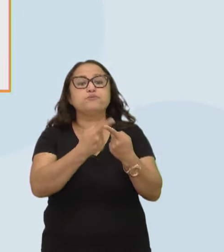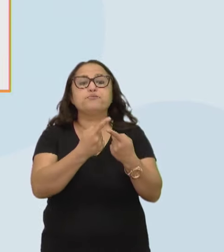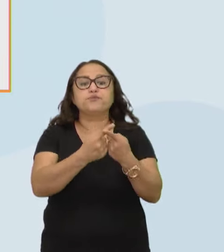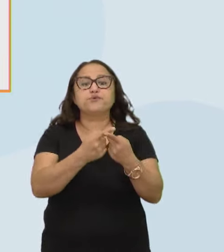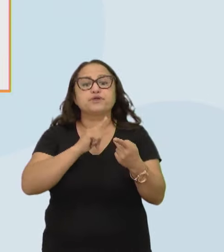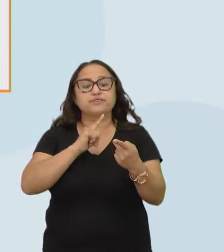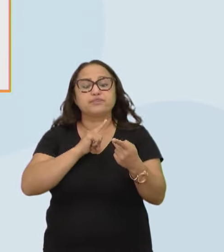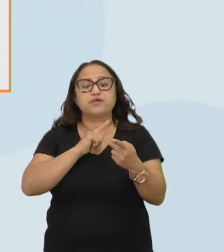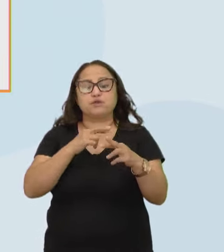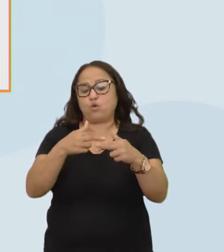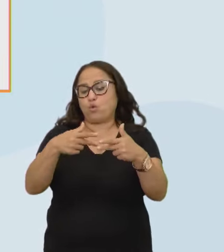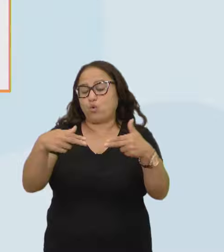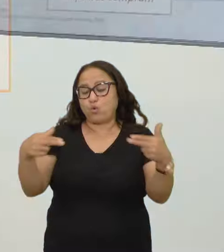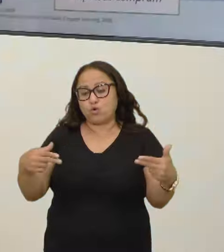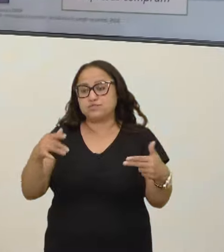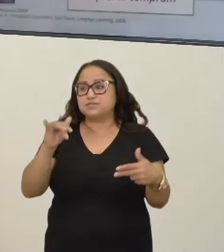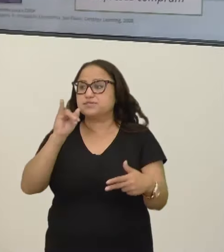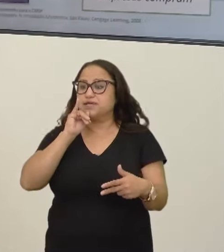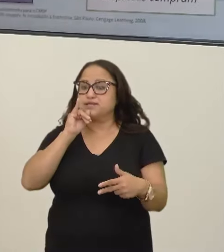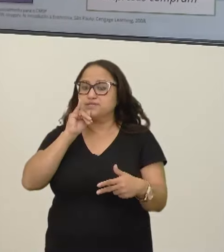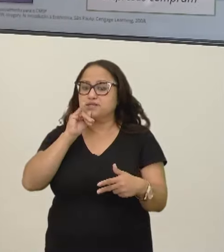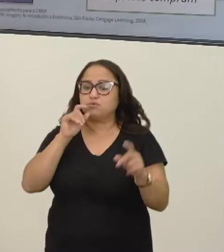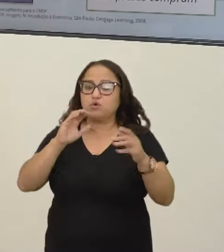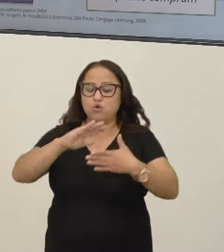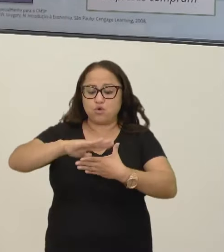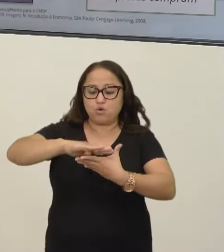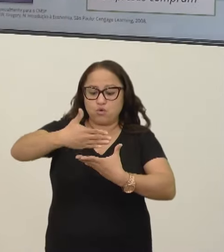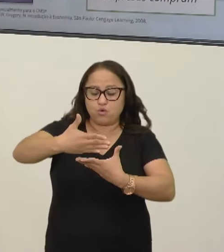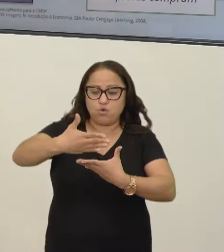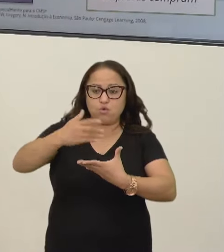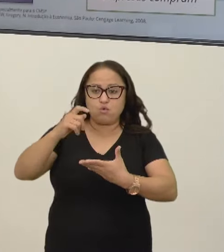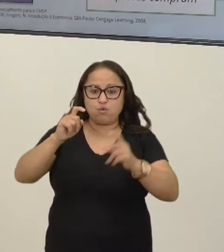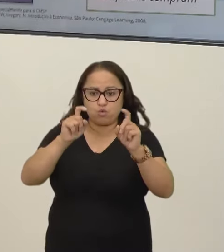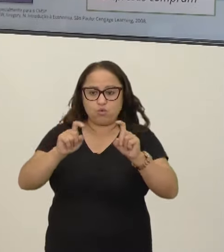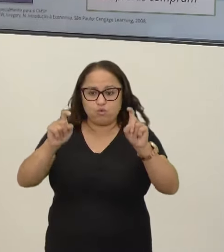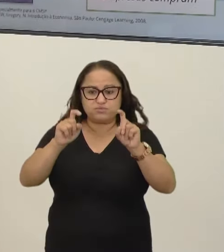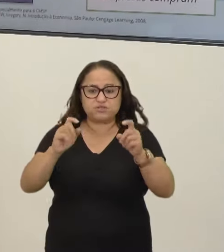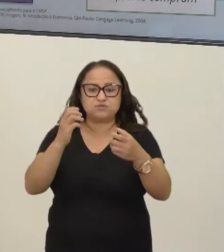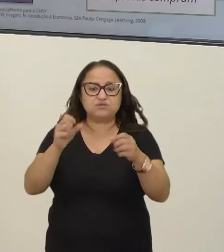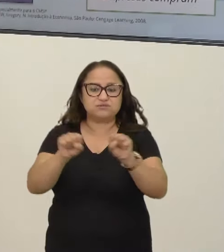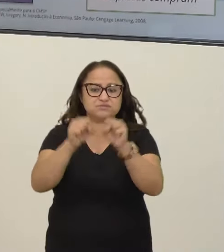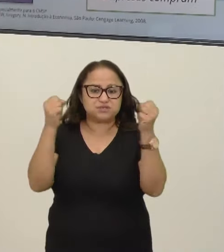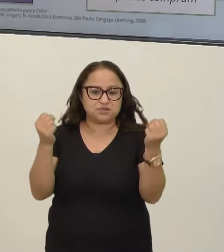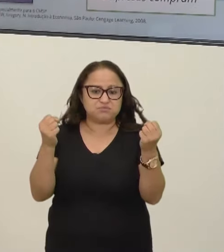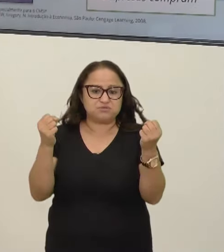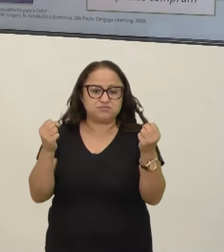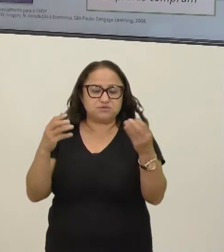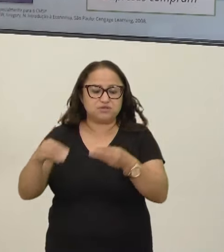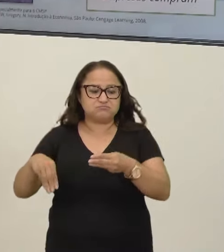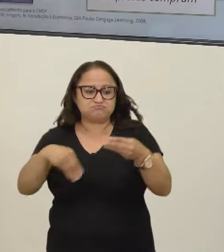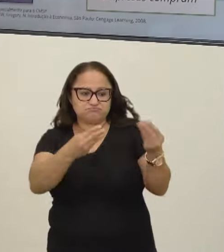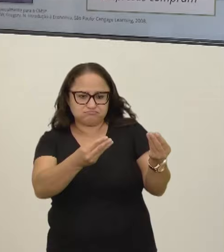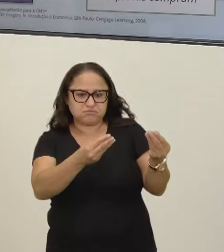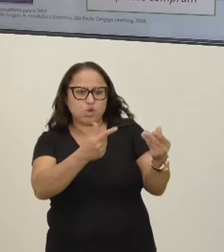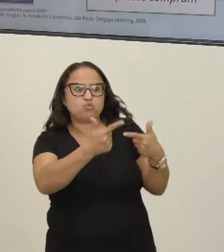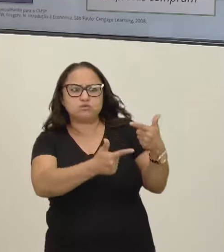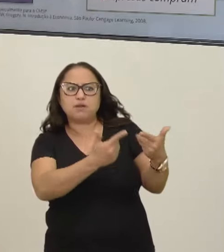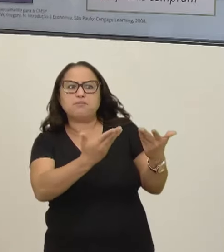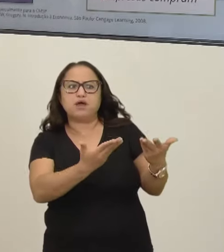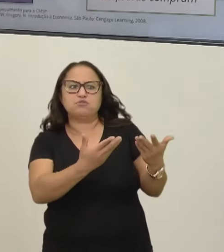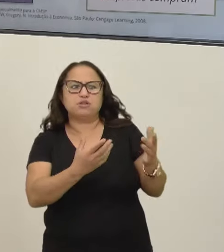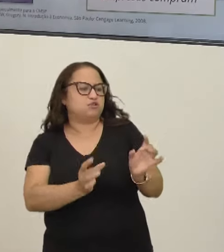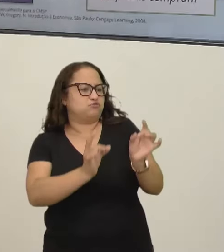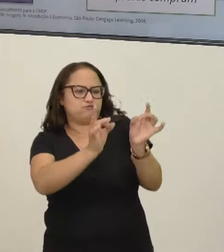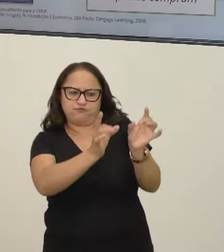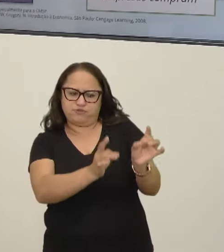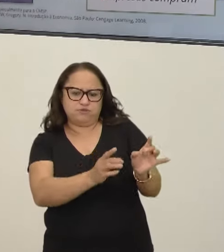existem coisas que, por exemplo, você tem um computador que quebrou. A pessoa que conserta está lhe prestando um serviço, ela não vai te vender um